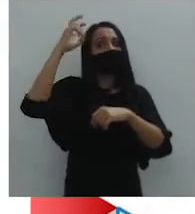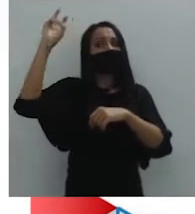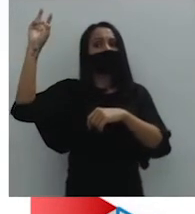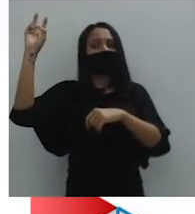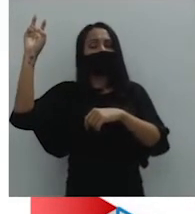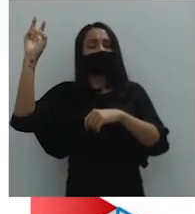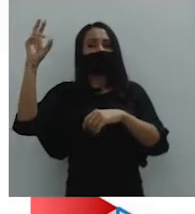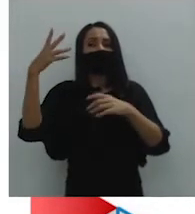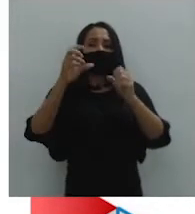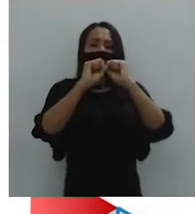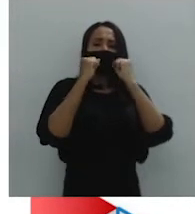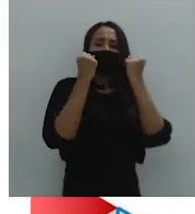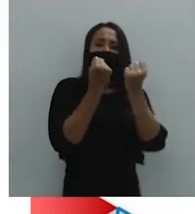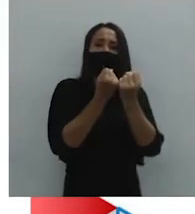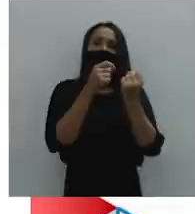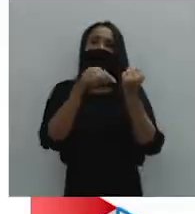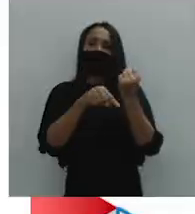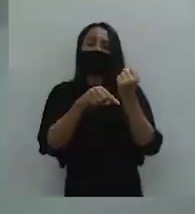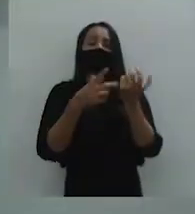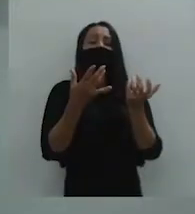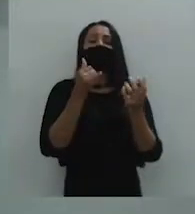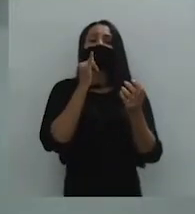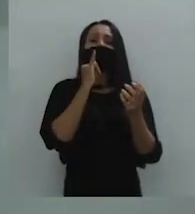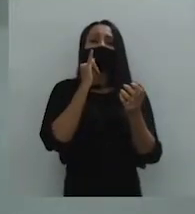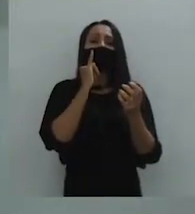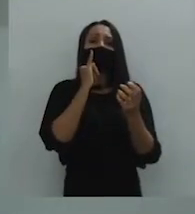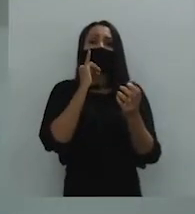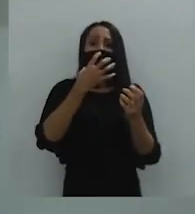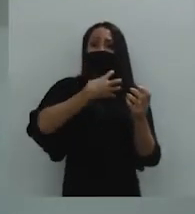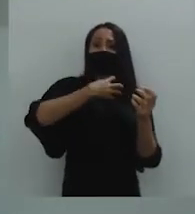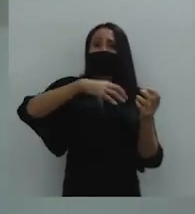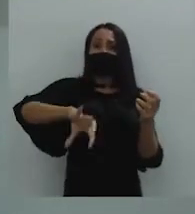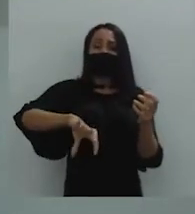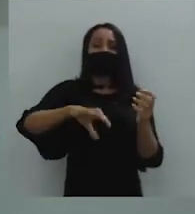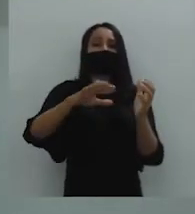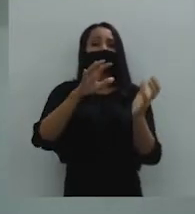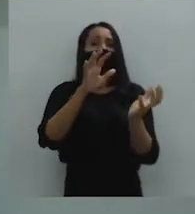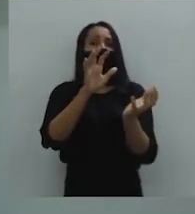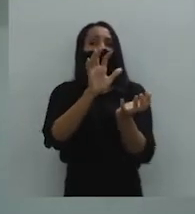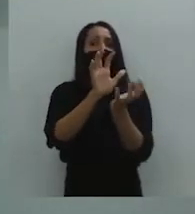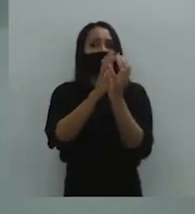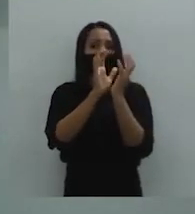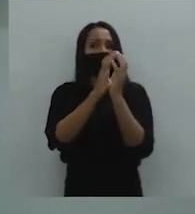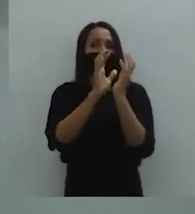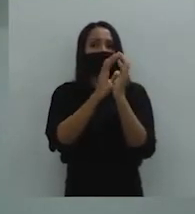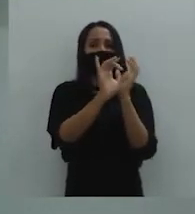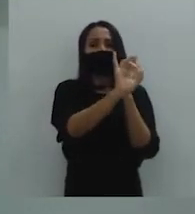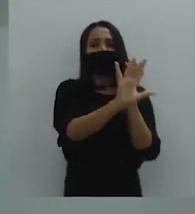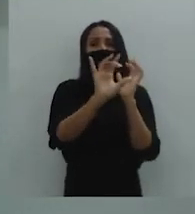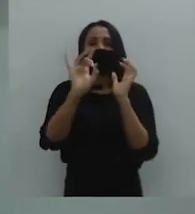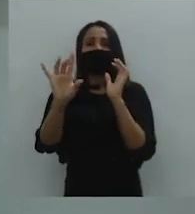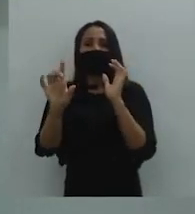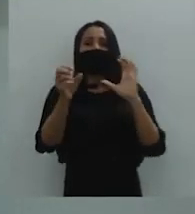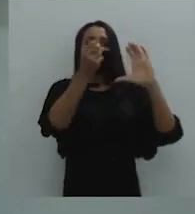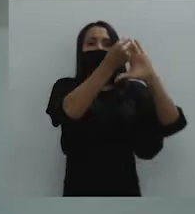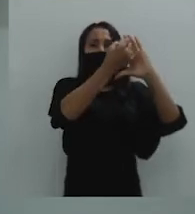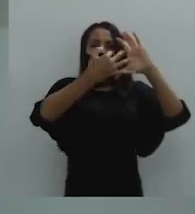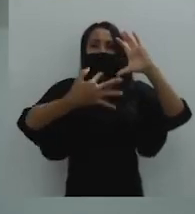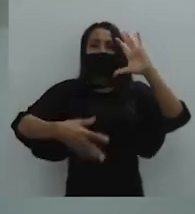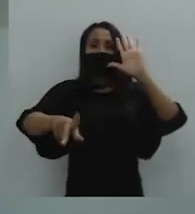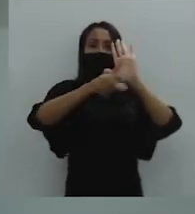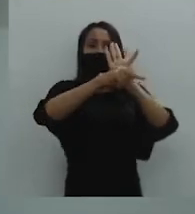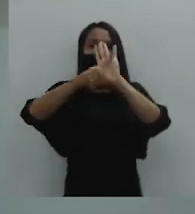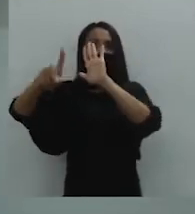determinada sociedade, certo? Por exemplo, Bahia, Recife, cada uma delas tem as suas características